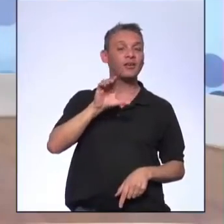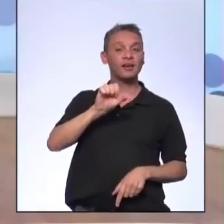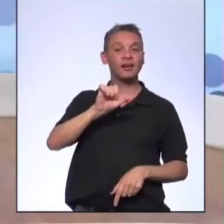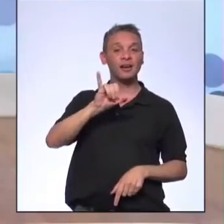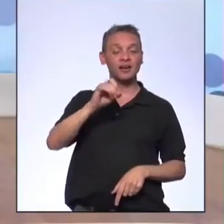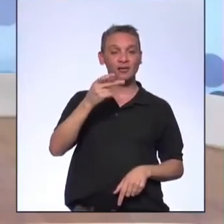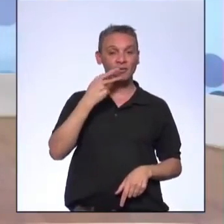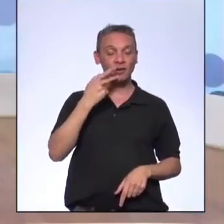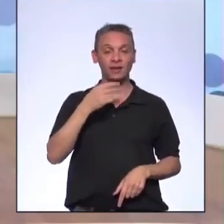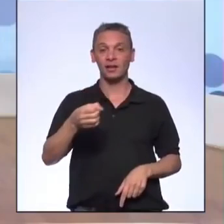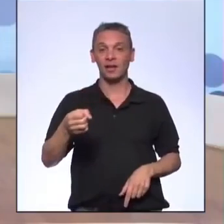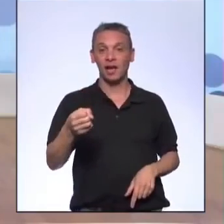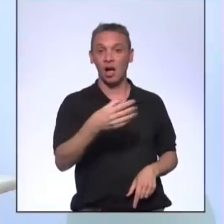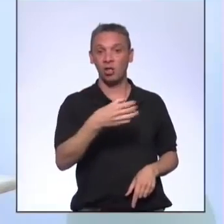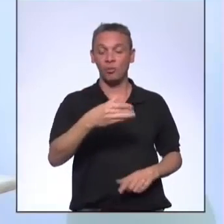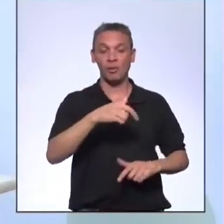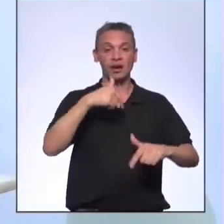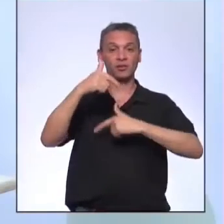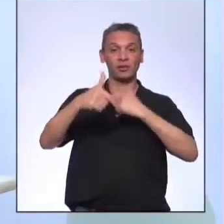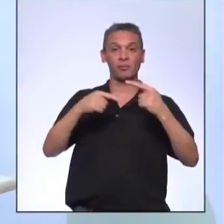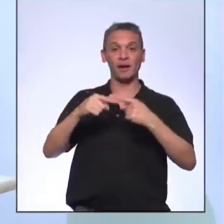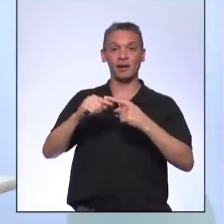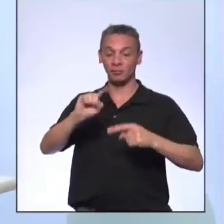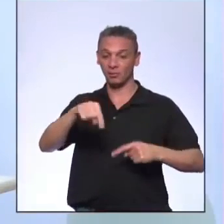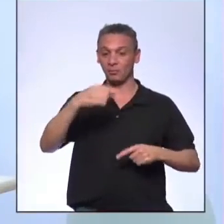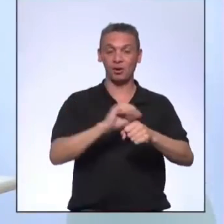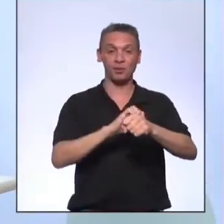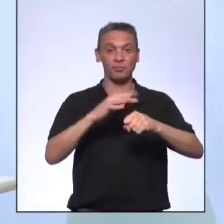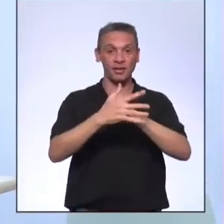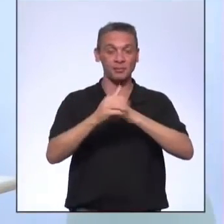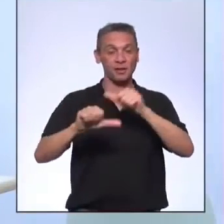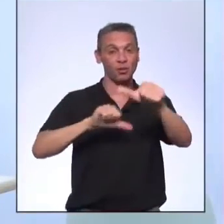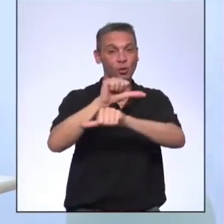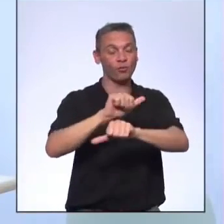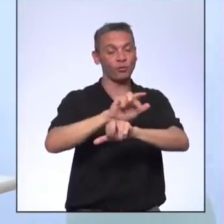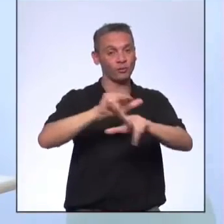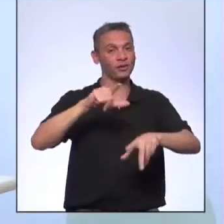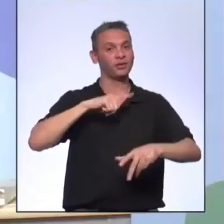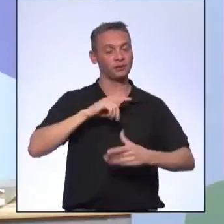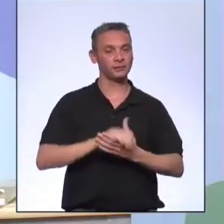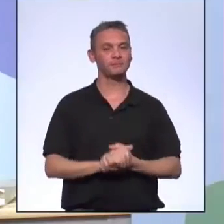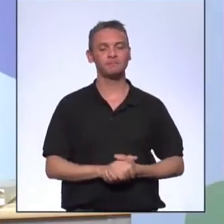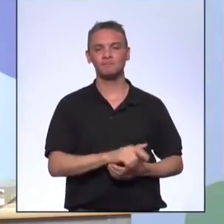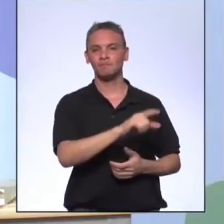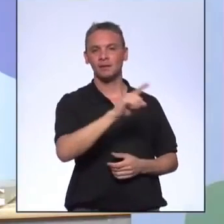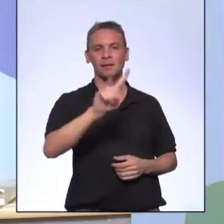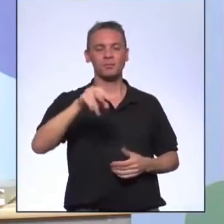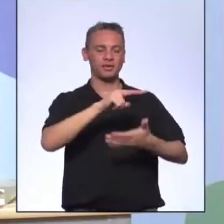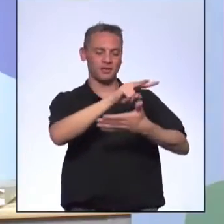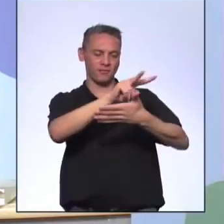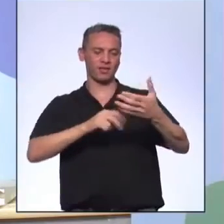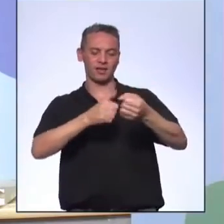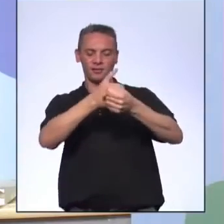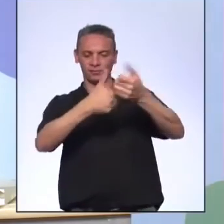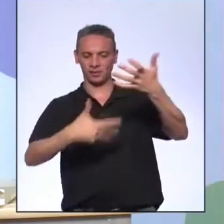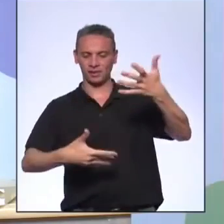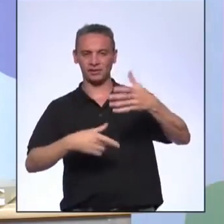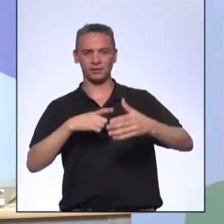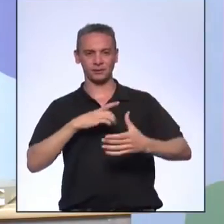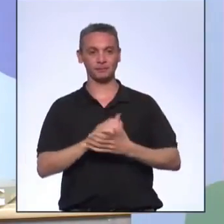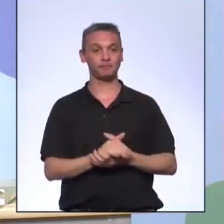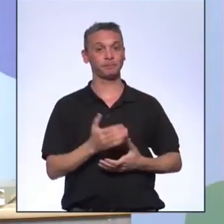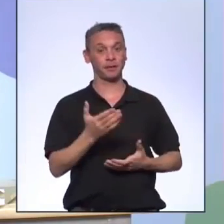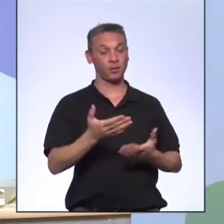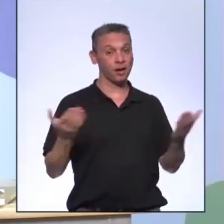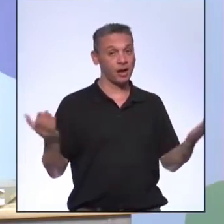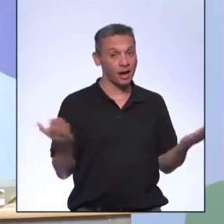A automatização dos serviços vem com tudo na pós-pandemia. Legal, muito bacana. Vocês vão, depois eu dou uma lida lá no chat que eu não consegui ler. Tá?